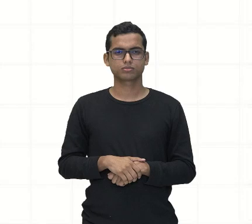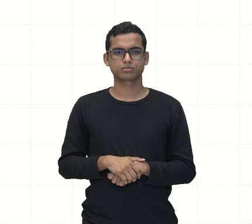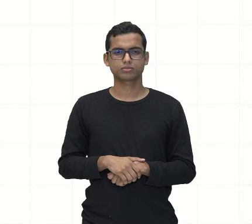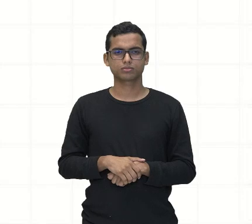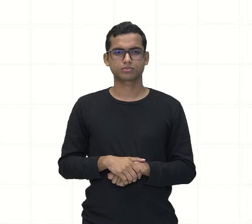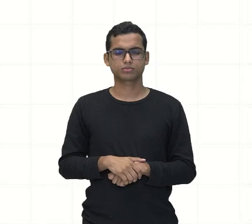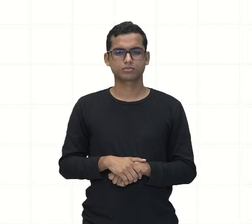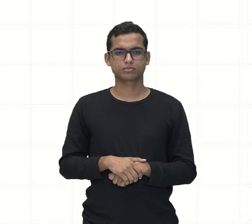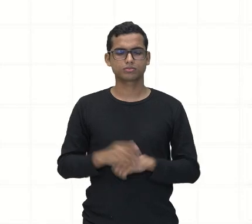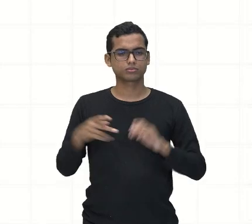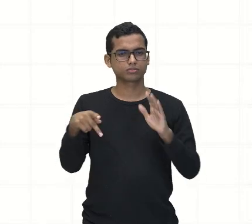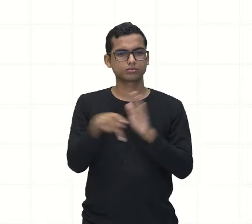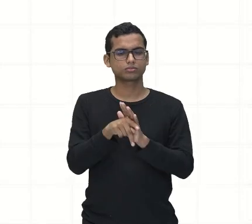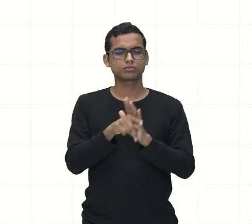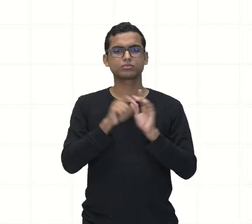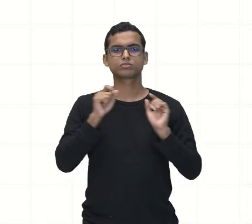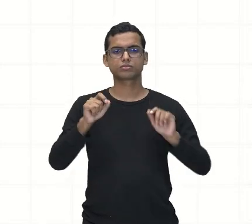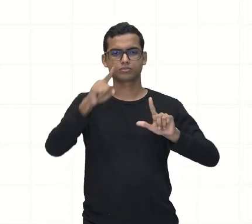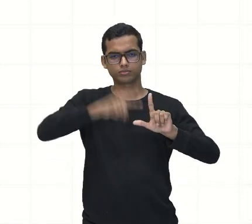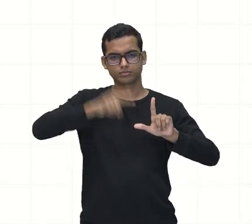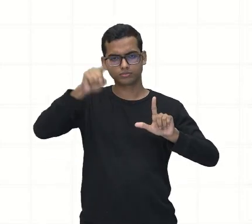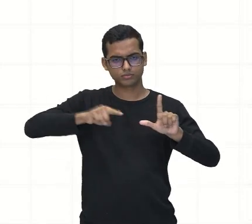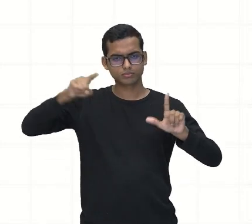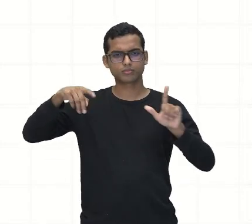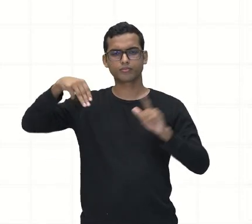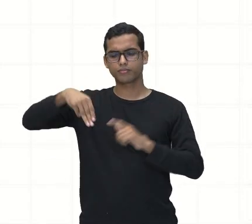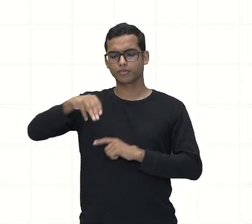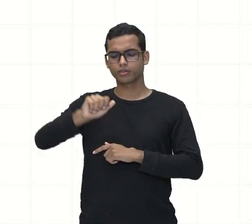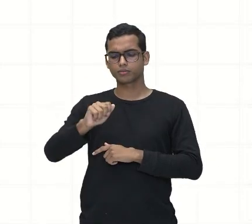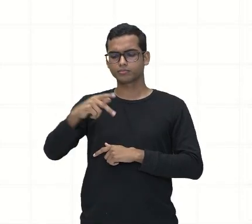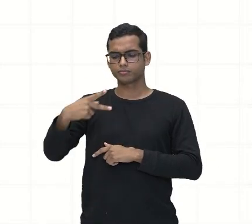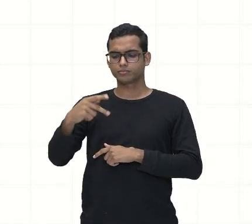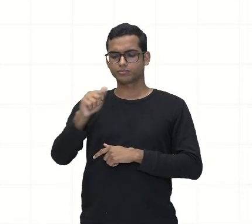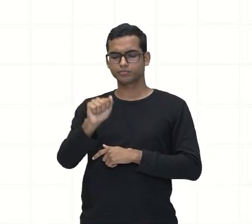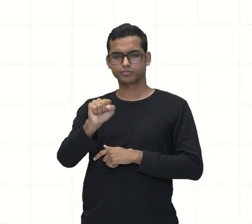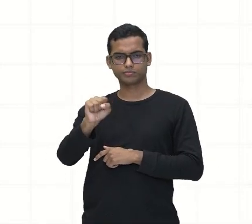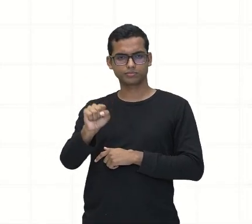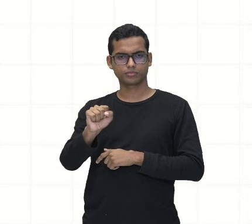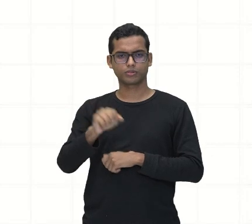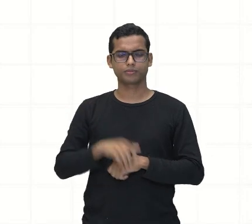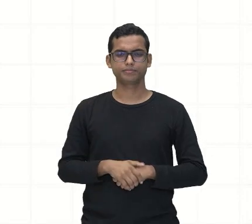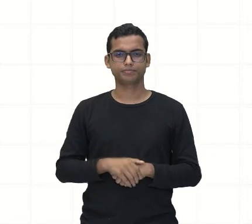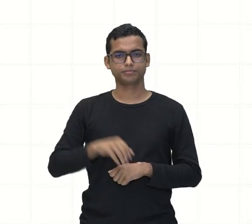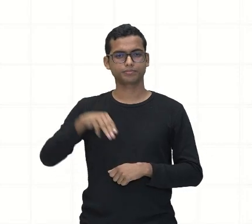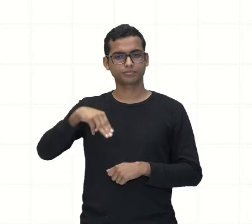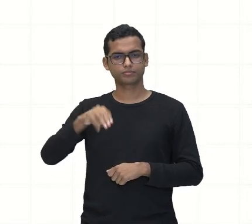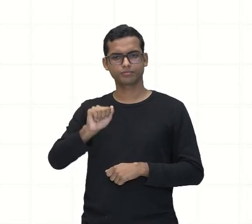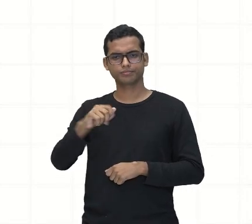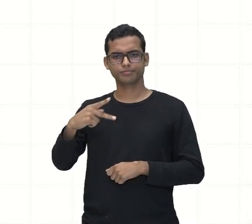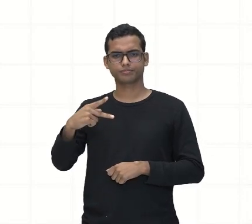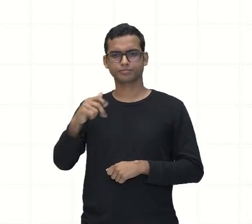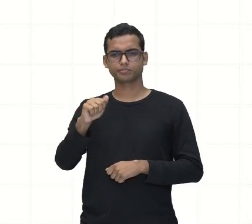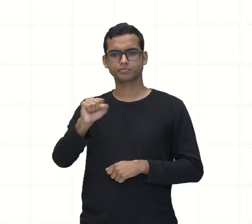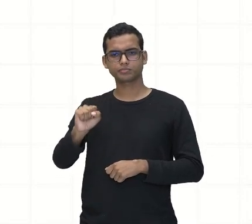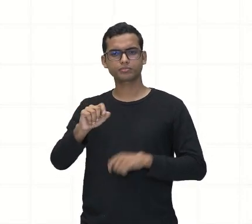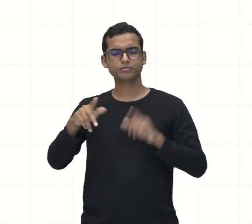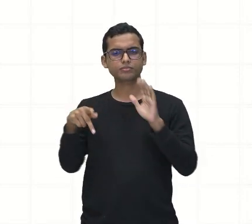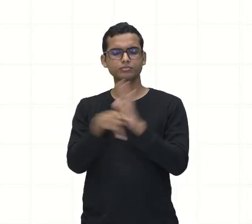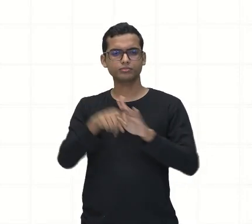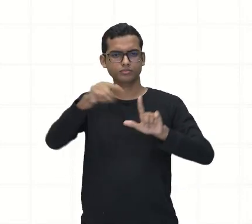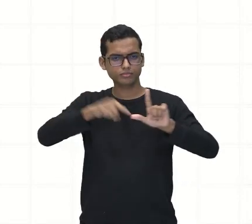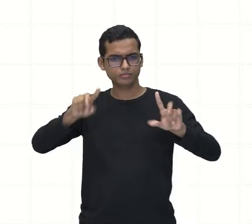de mapas. Gráficos de mapas, também conhecido como mapas temáticos ou